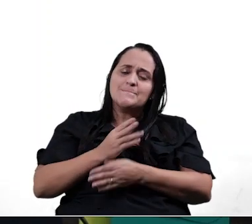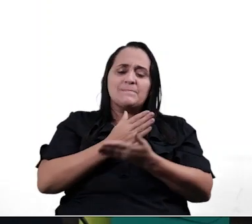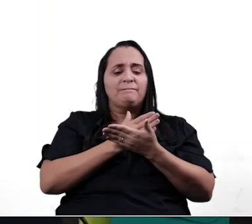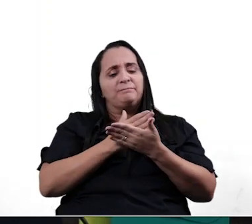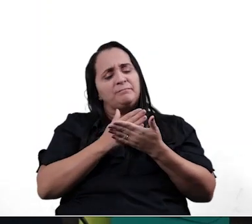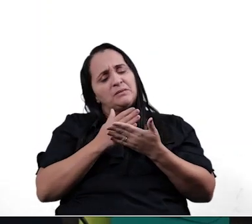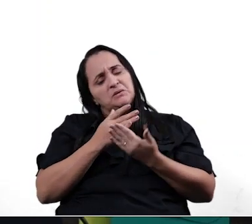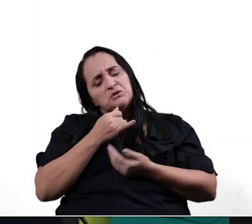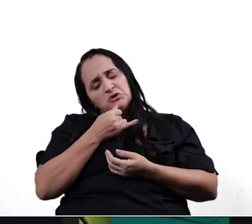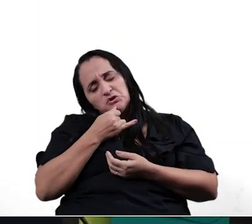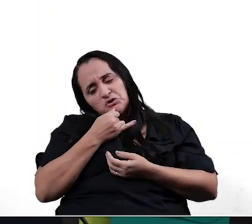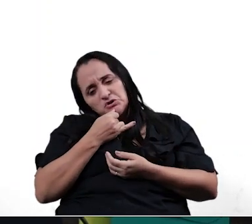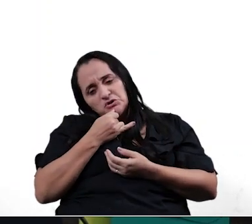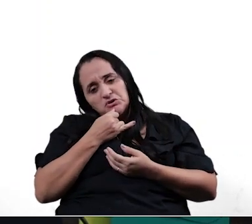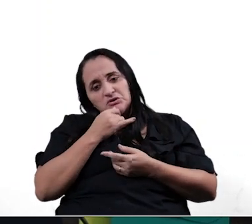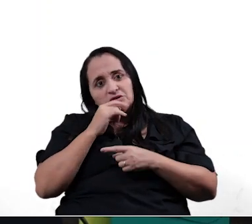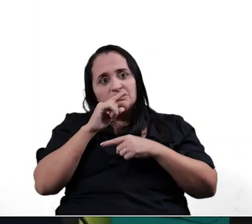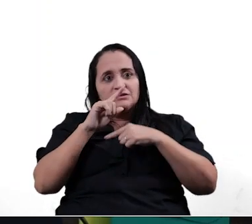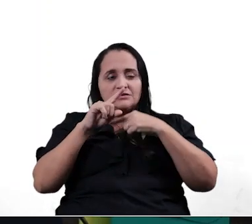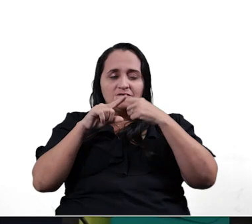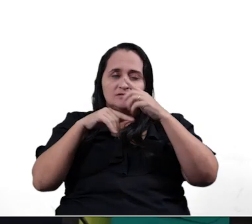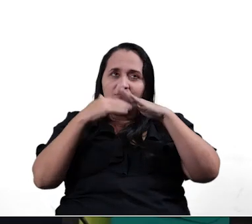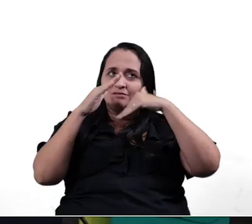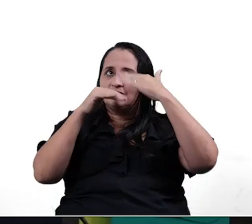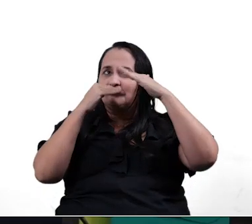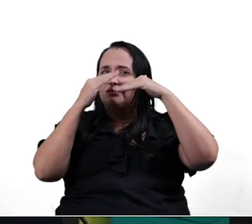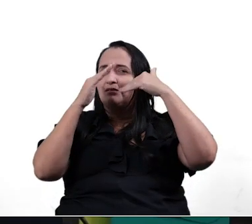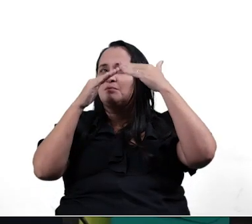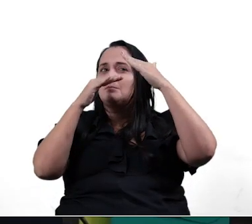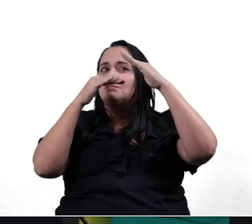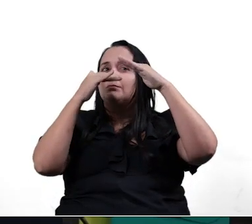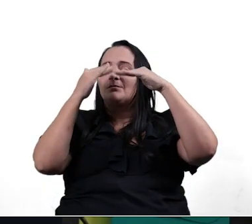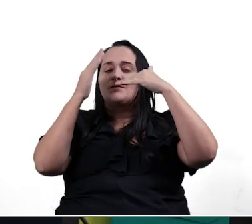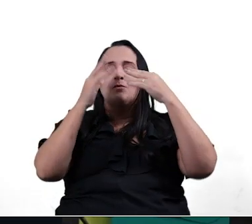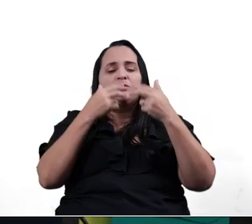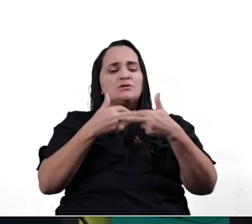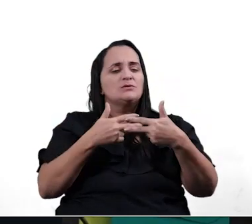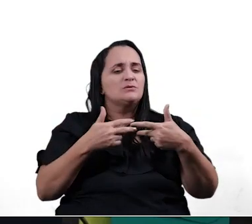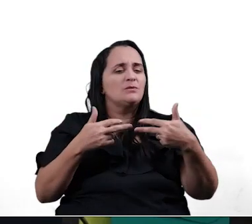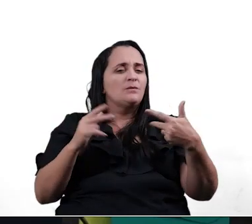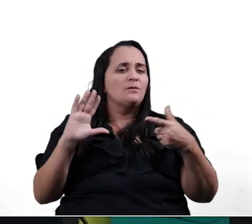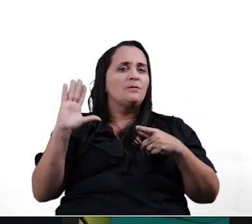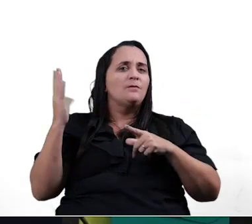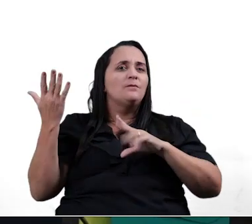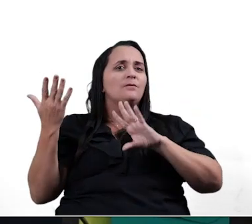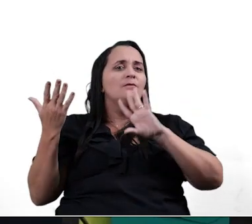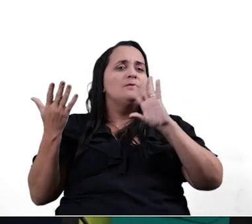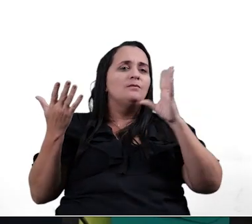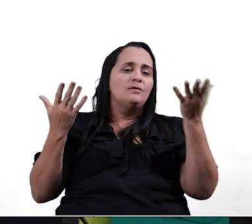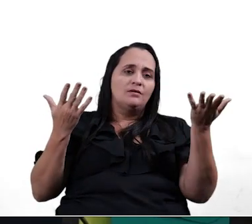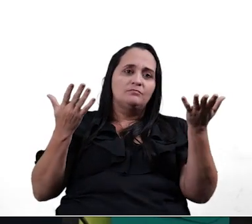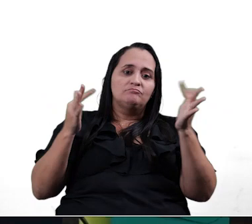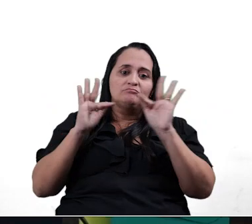assim triste, tem um desfecho, desenvolvimento que vai acontecendo tantas coisas, mas depois tem